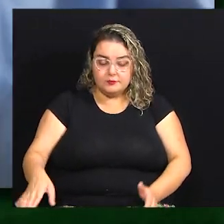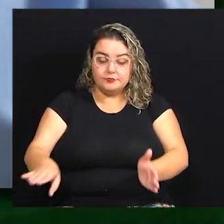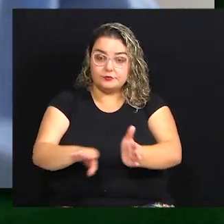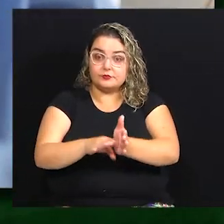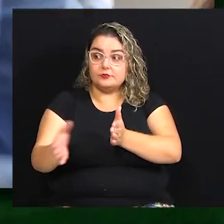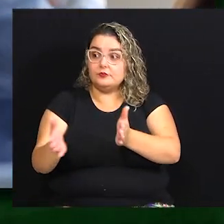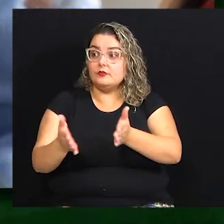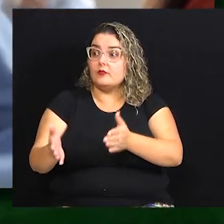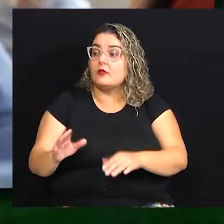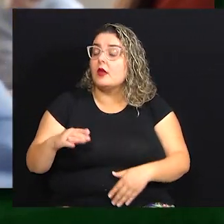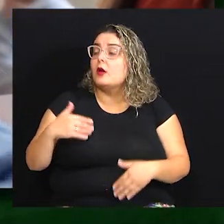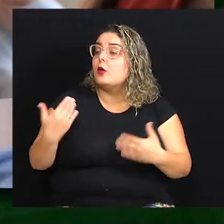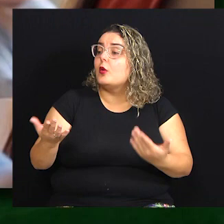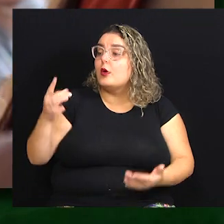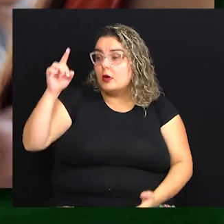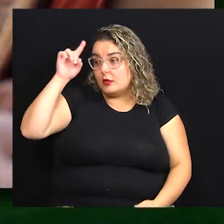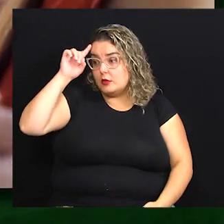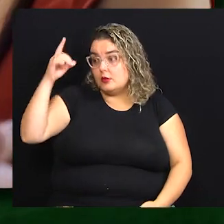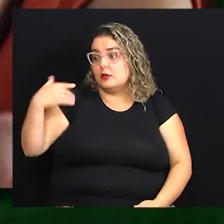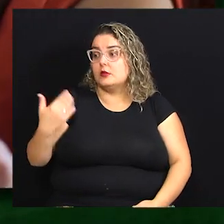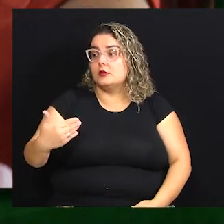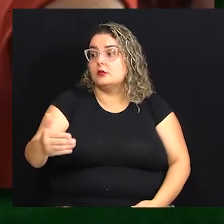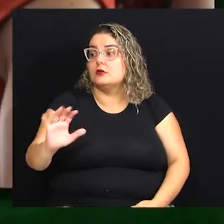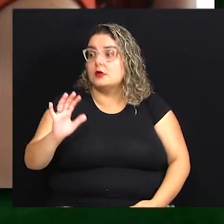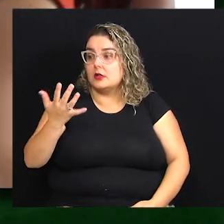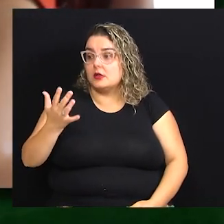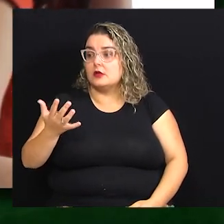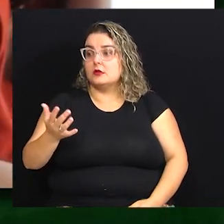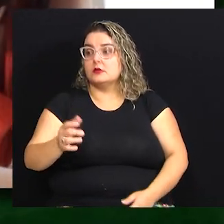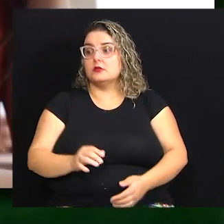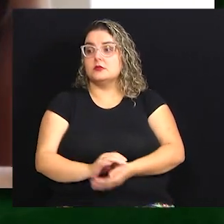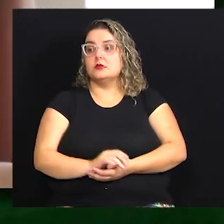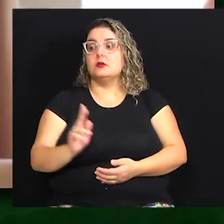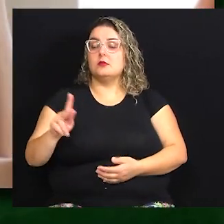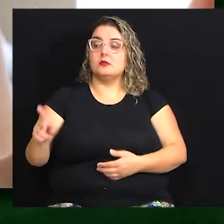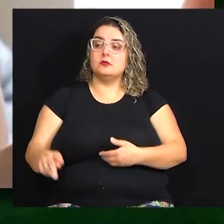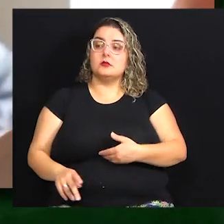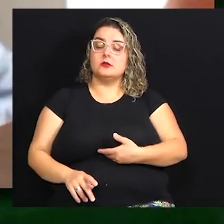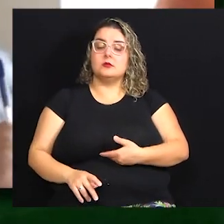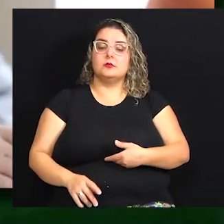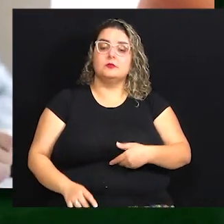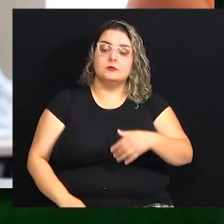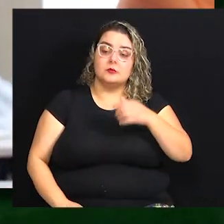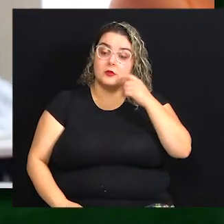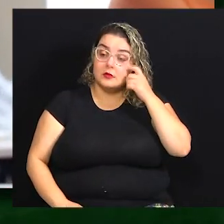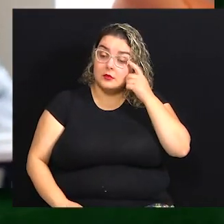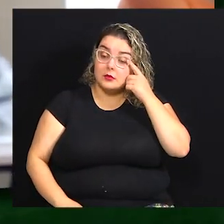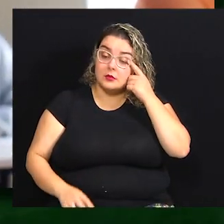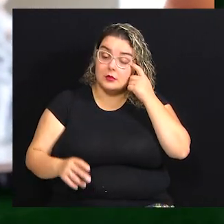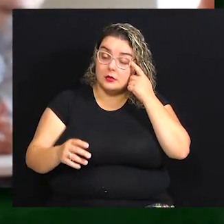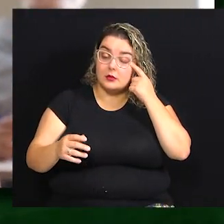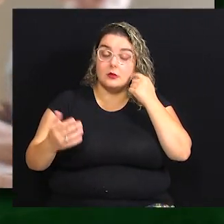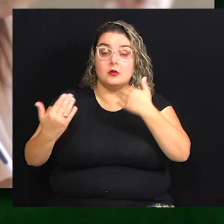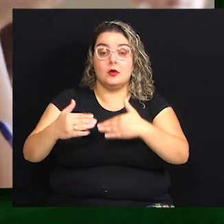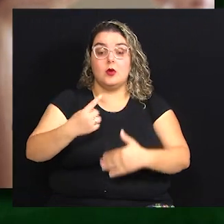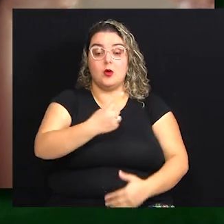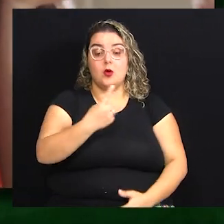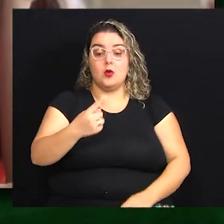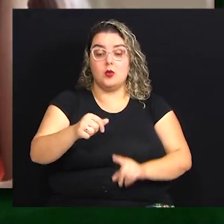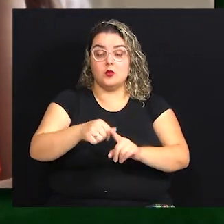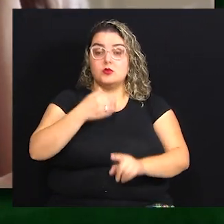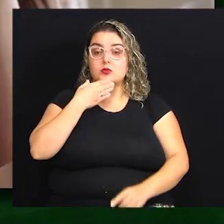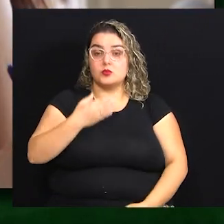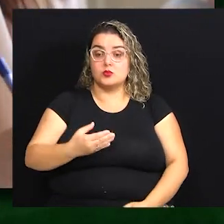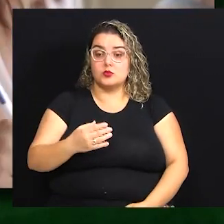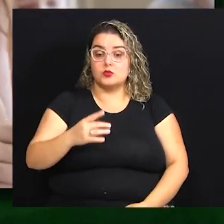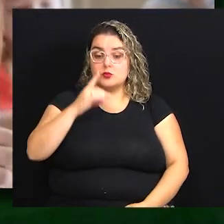a hora. Que dia que vai ser ou que dias que vão ser, professor? A prova acontece no dia 11 de dezembro, no